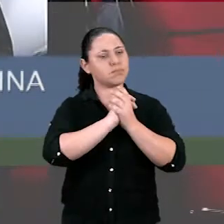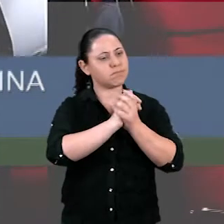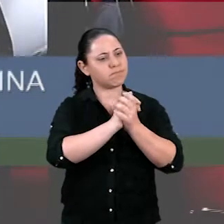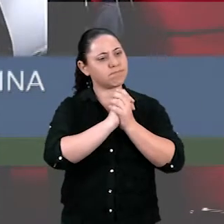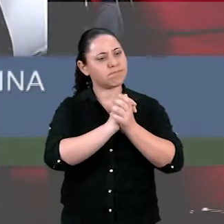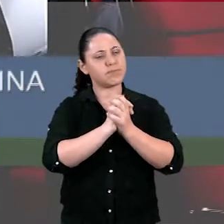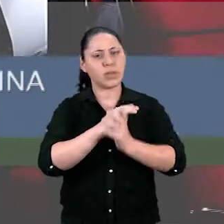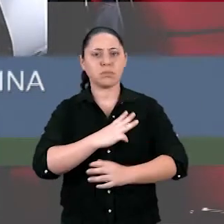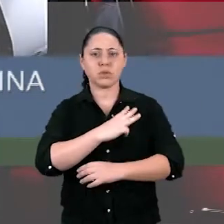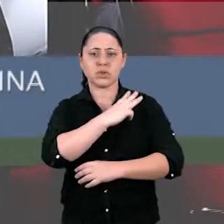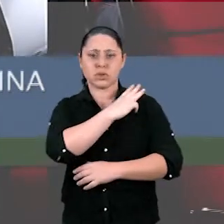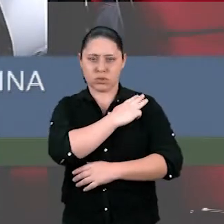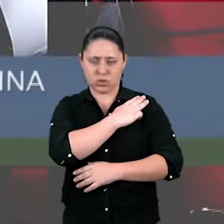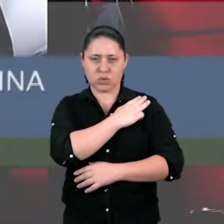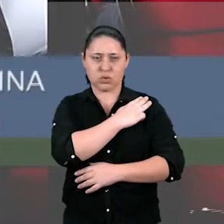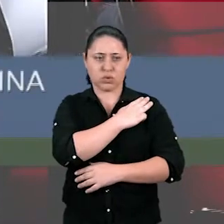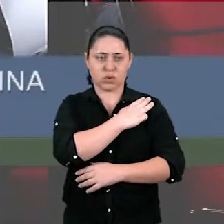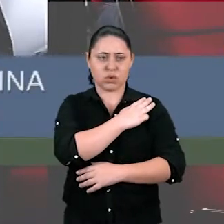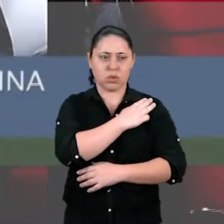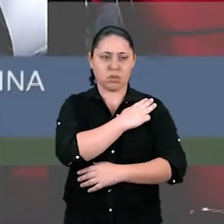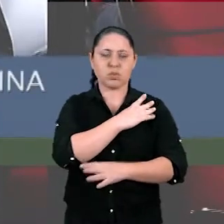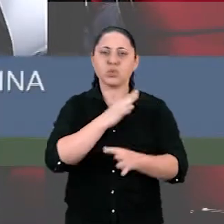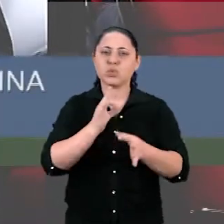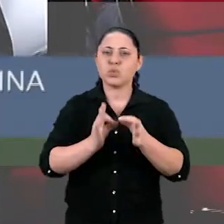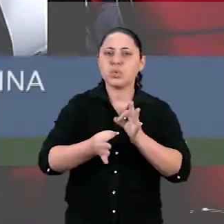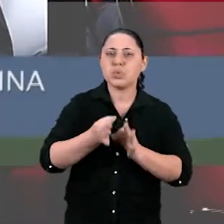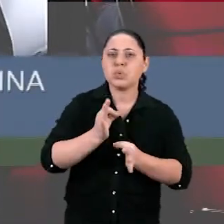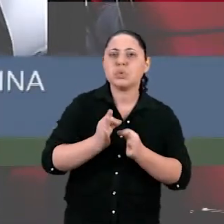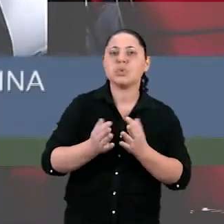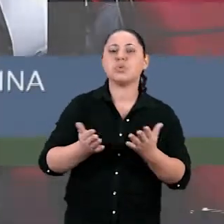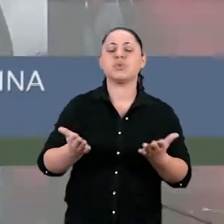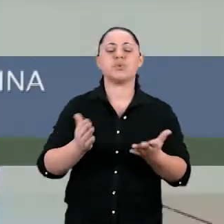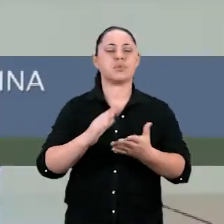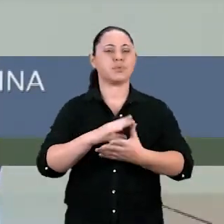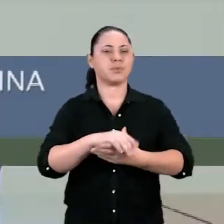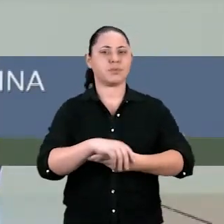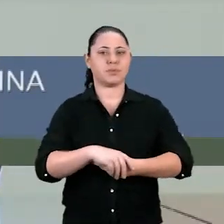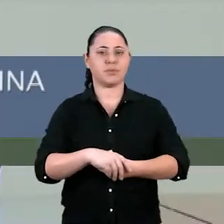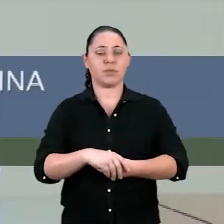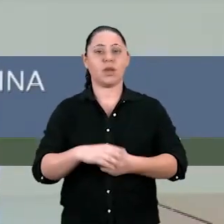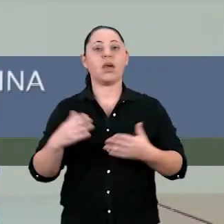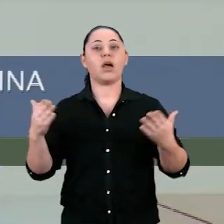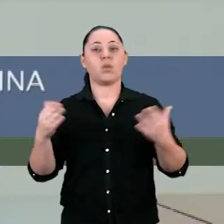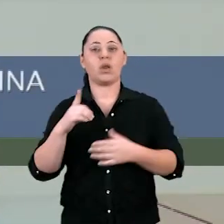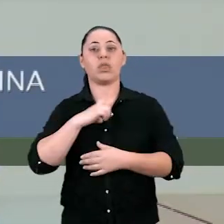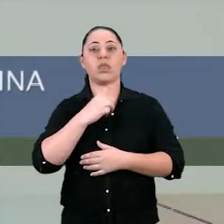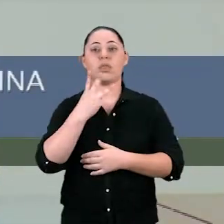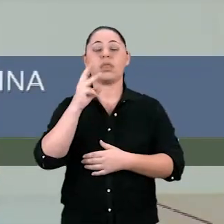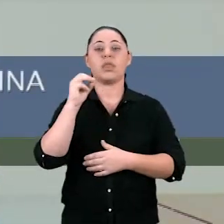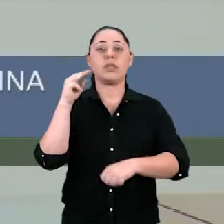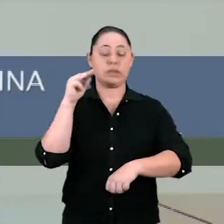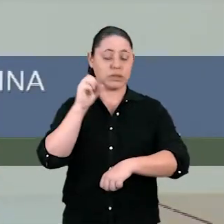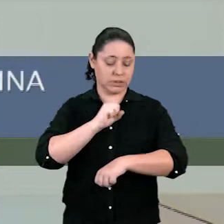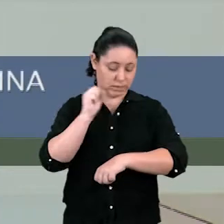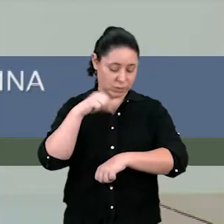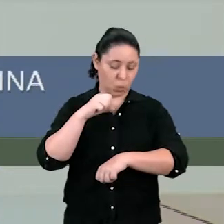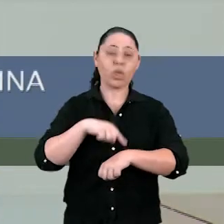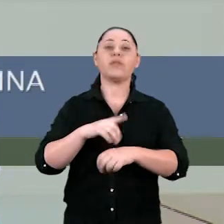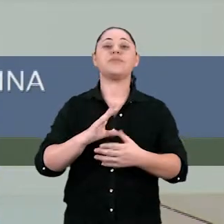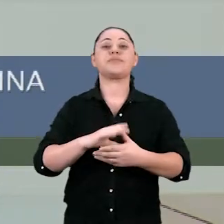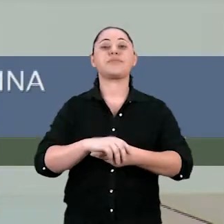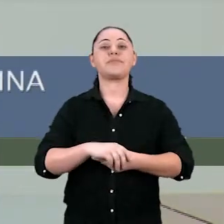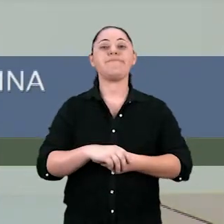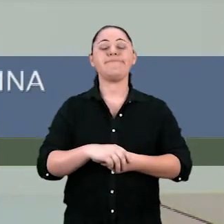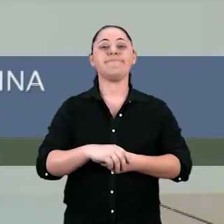ministro, uma justa homenagem a Vossa Excelência. Bom, agora eu tenho 30 segundos.